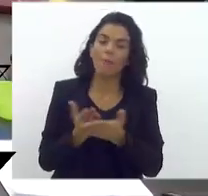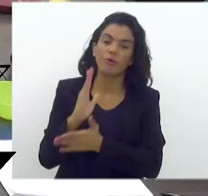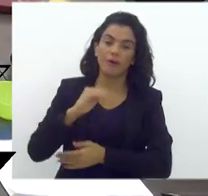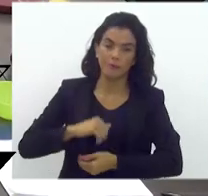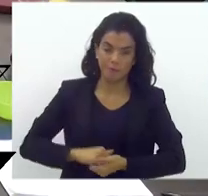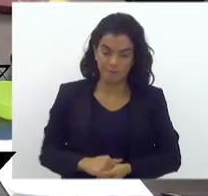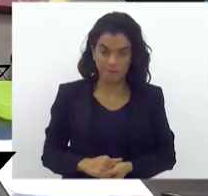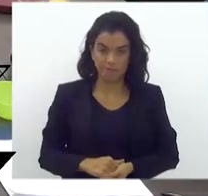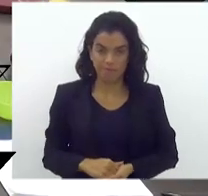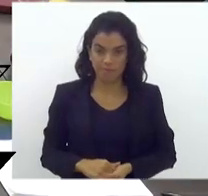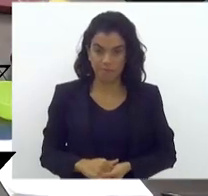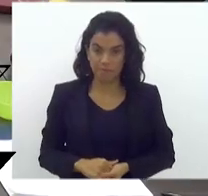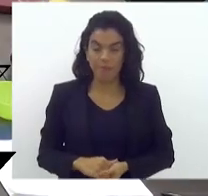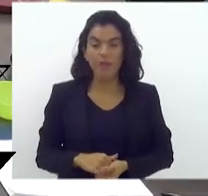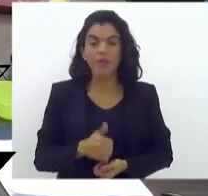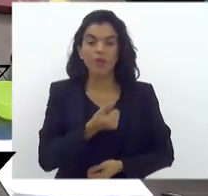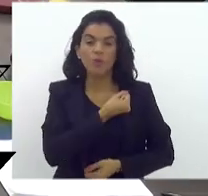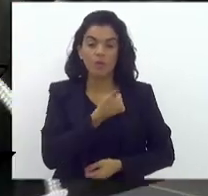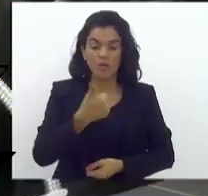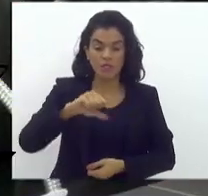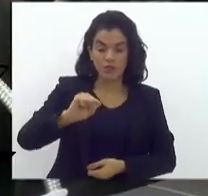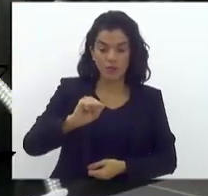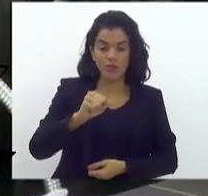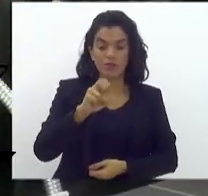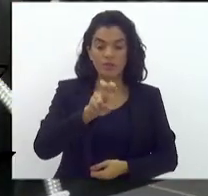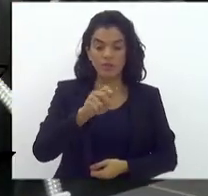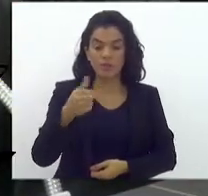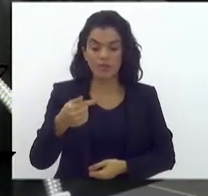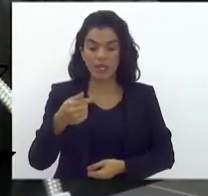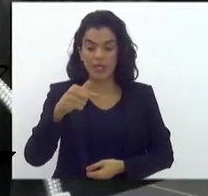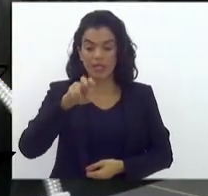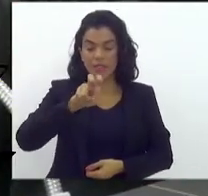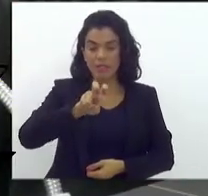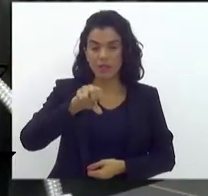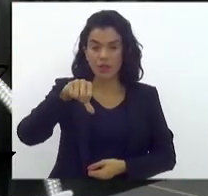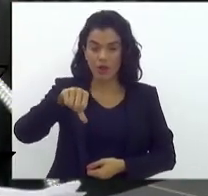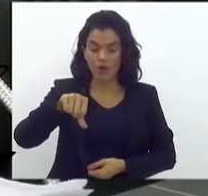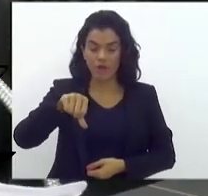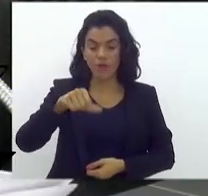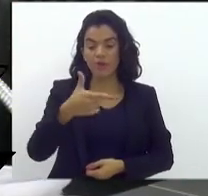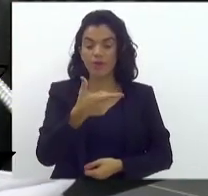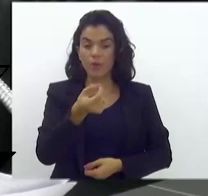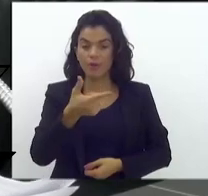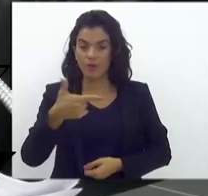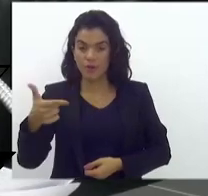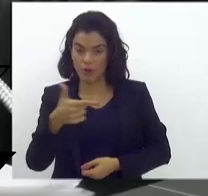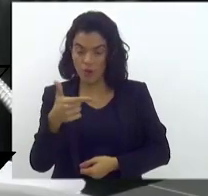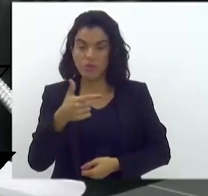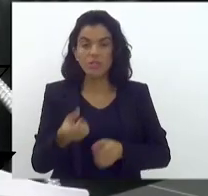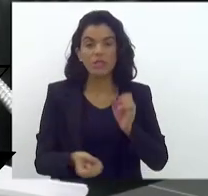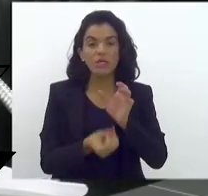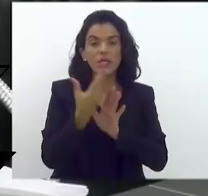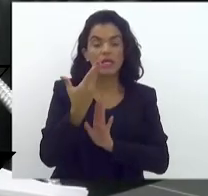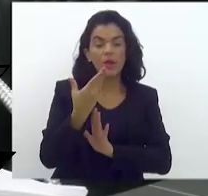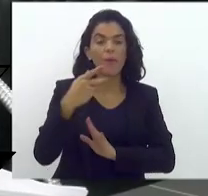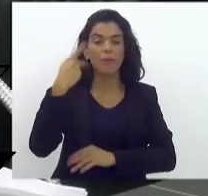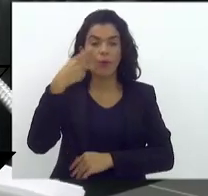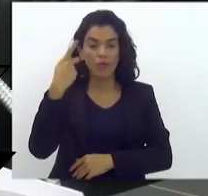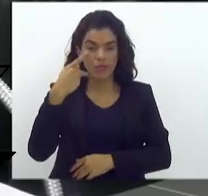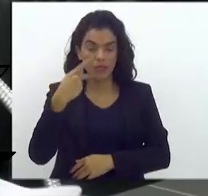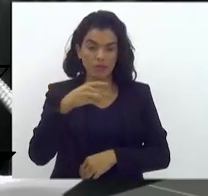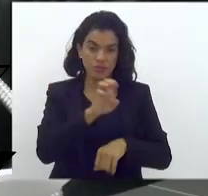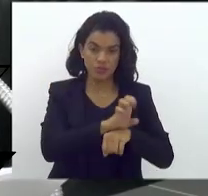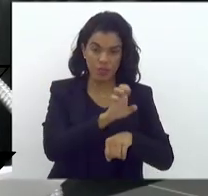estão, aprovado. 18 da pauta, 5759 de 22, de autoria da deputada Alana Passos, que institui a política estadual de